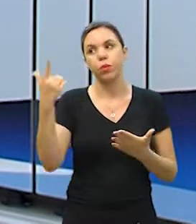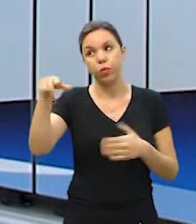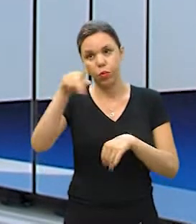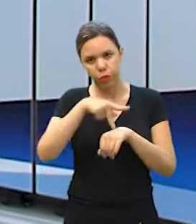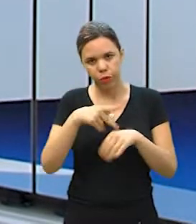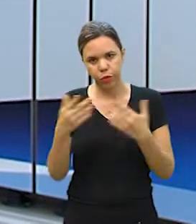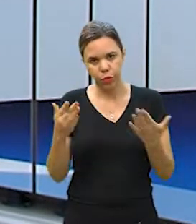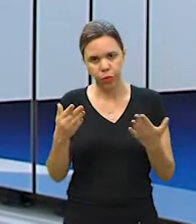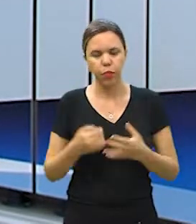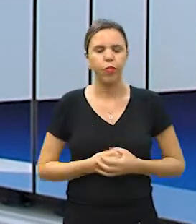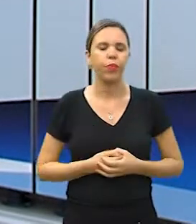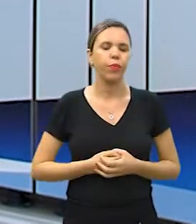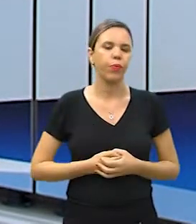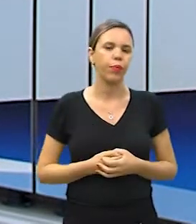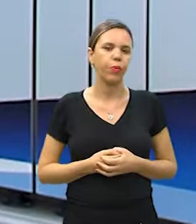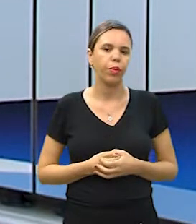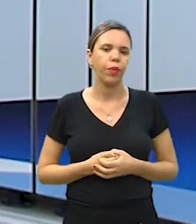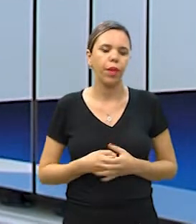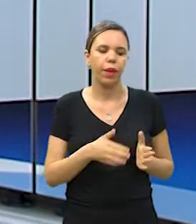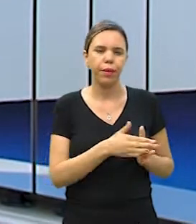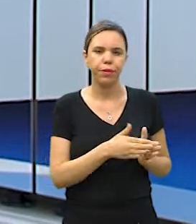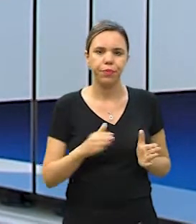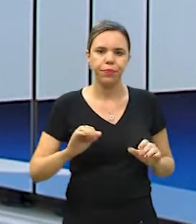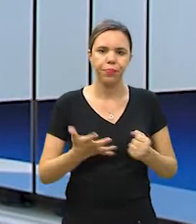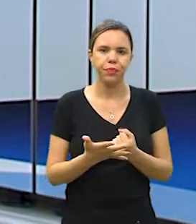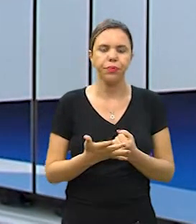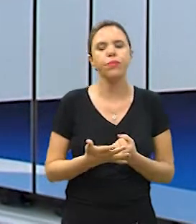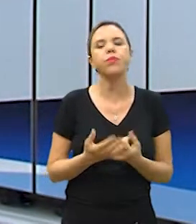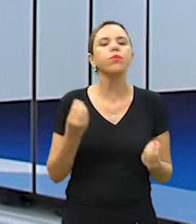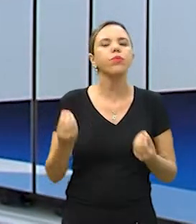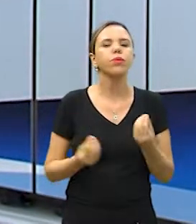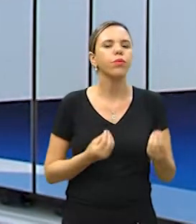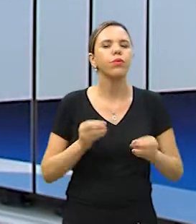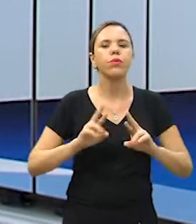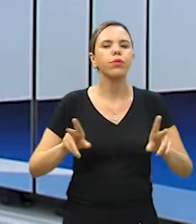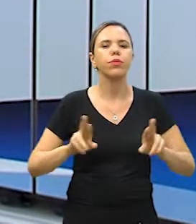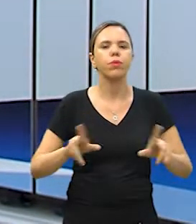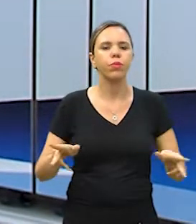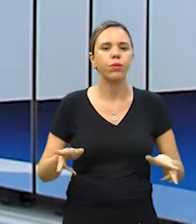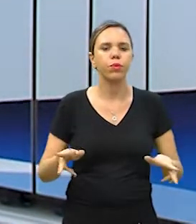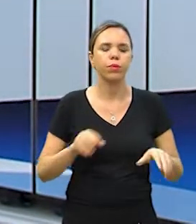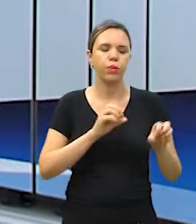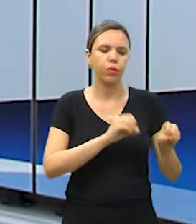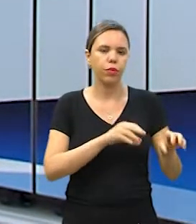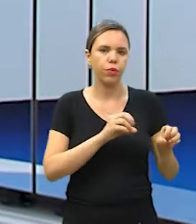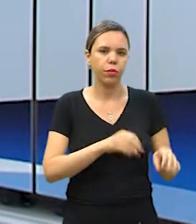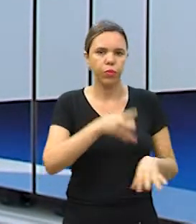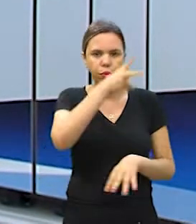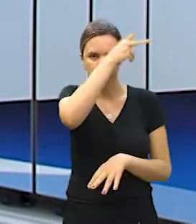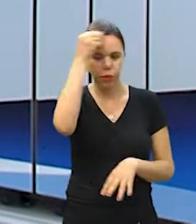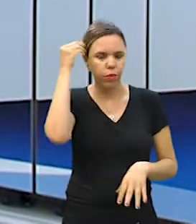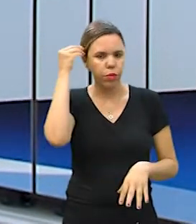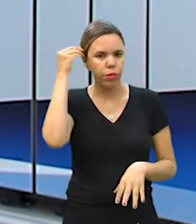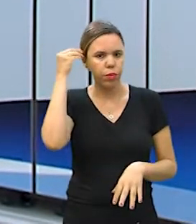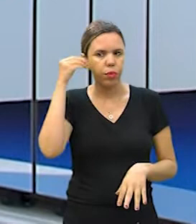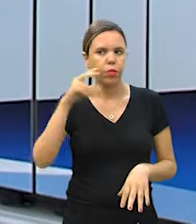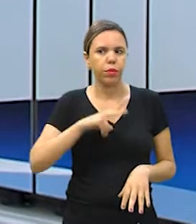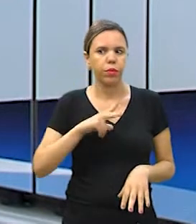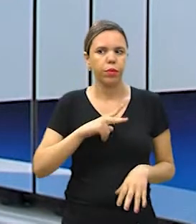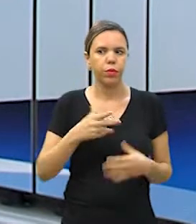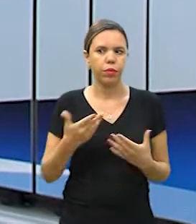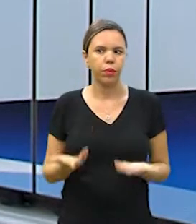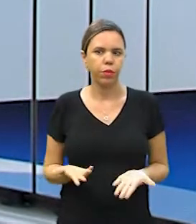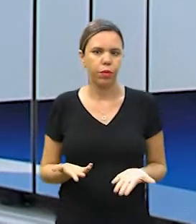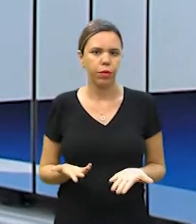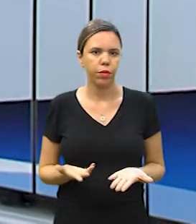comparação a outros países. E neste período de pandemia, como ficou a diferença entre educação pública e